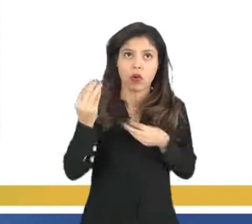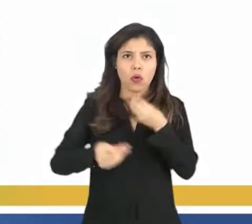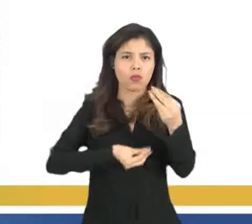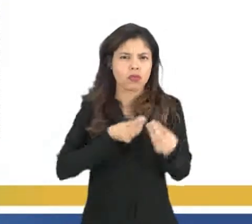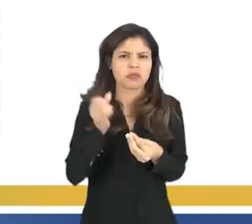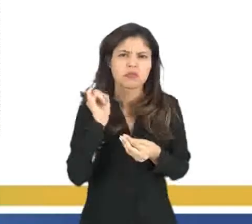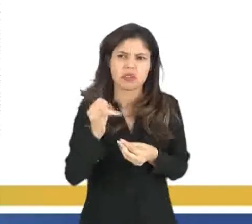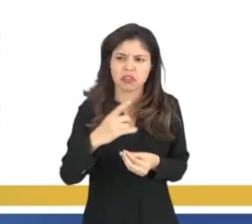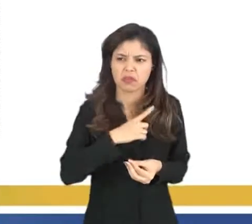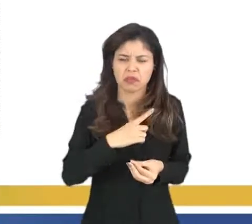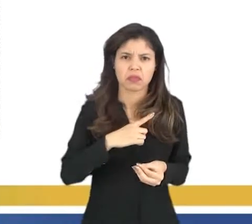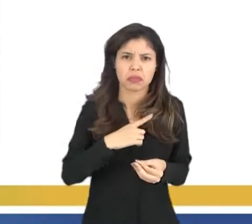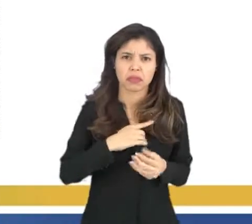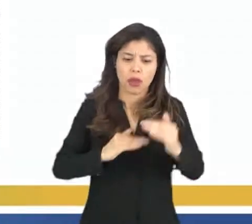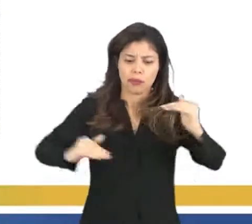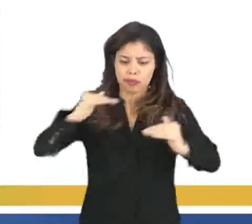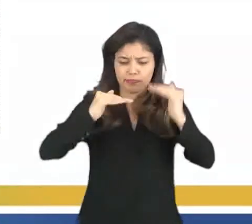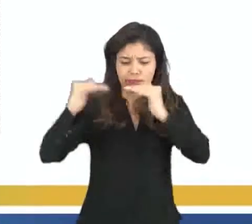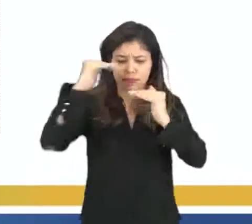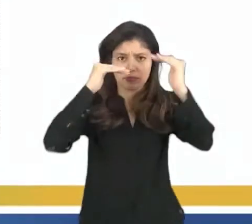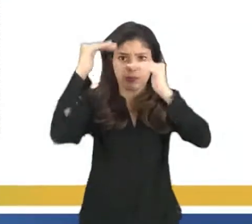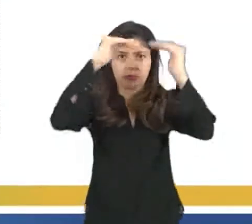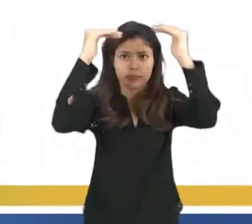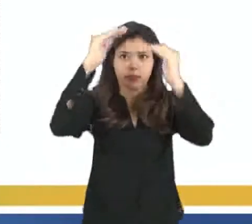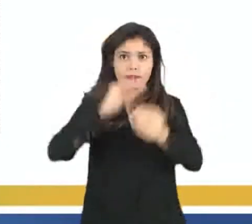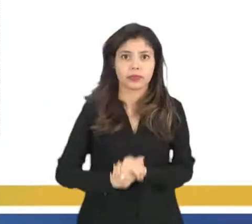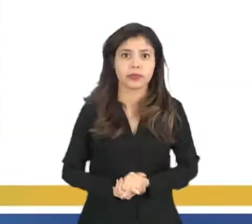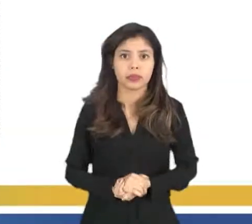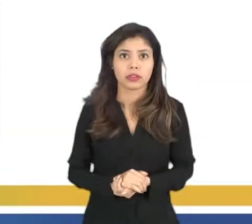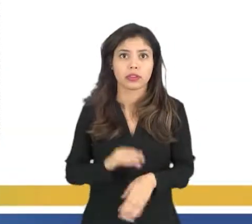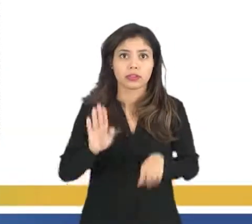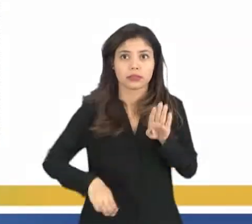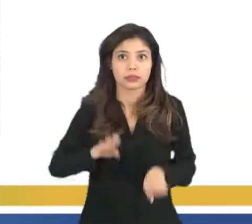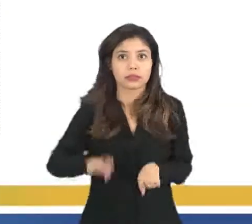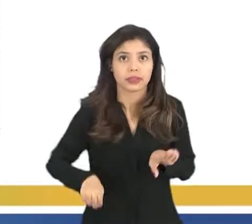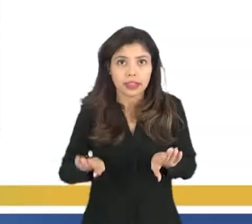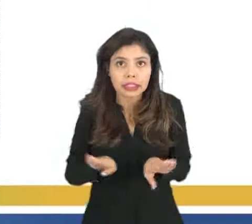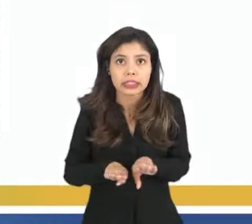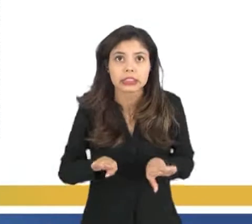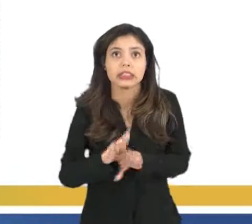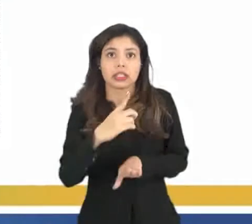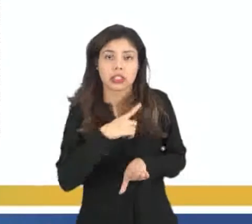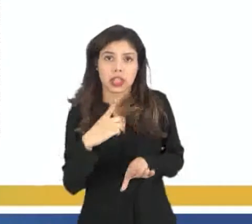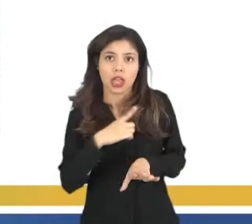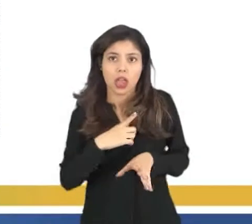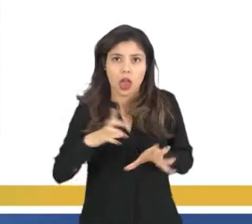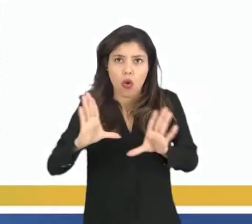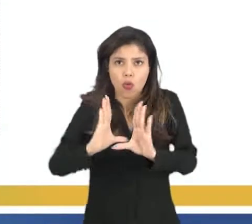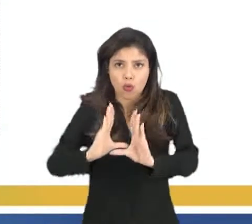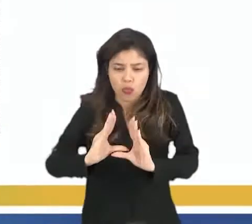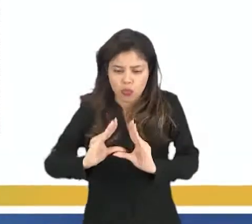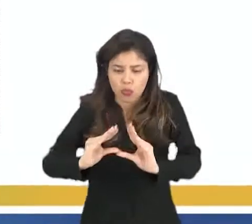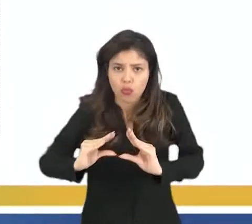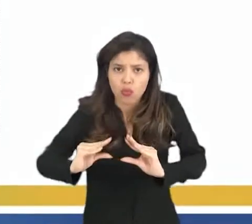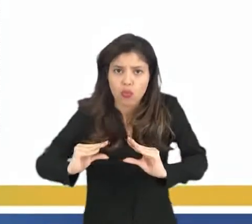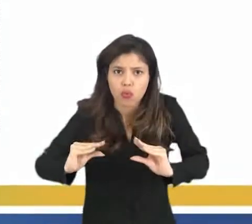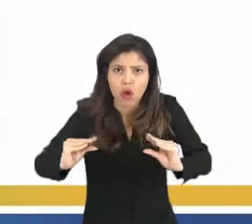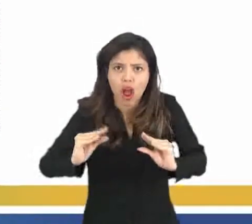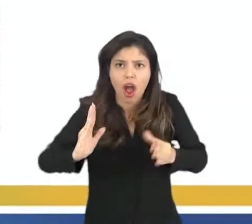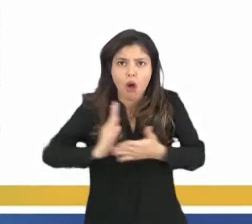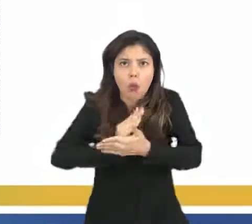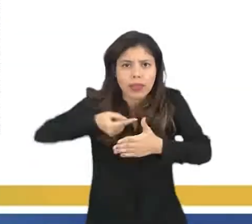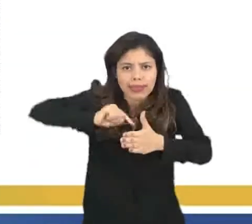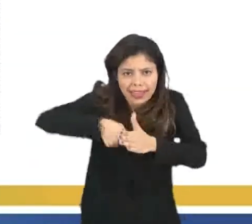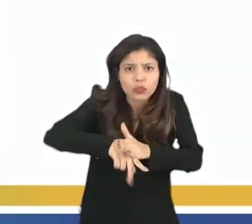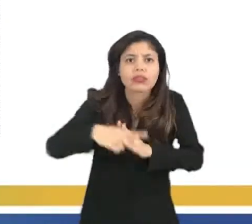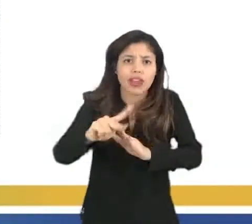como se tivesse uma sobreposta à outra, uma à frente da outra. Às vezes, ela pode ter um leve enrugamento, ela pode ter algumas coisas